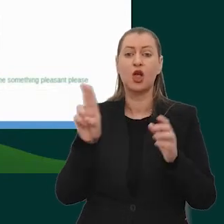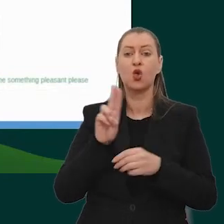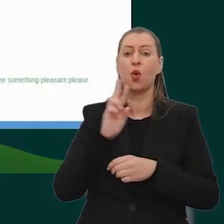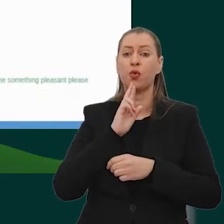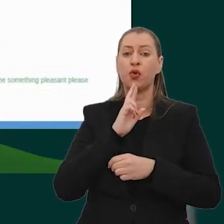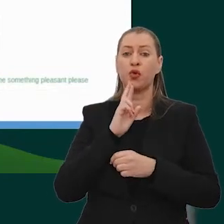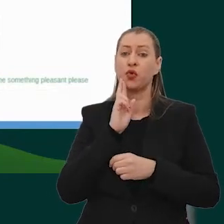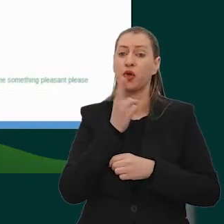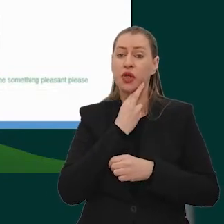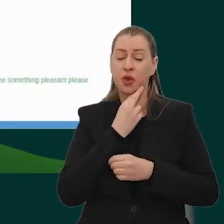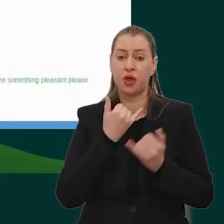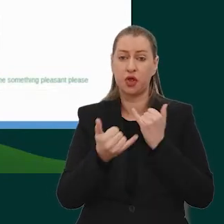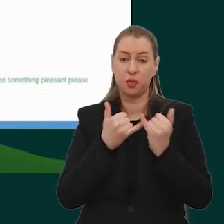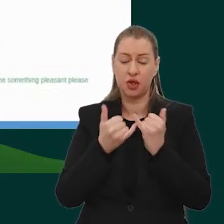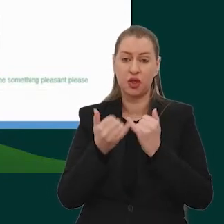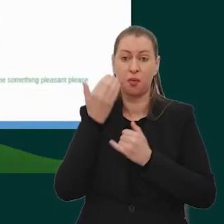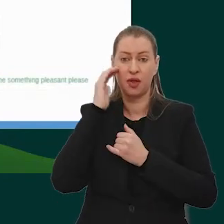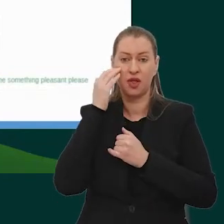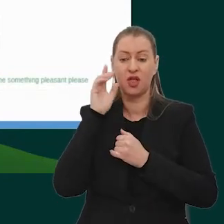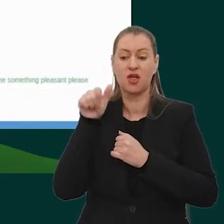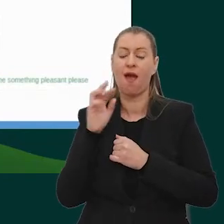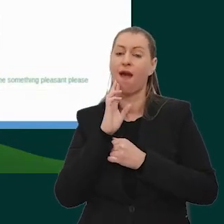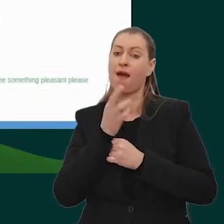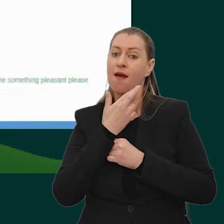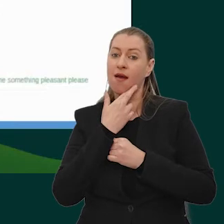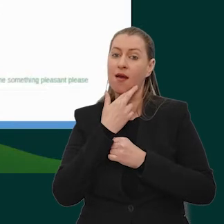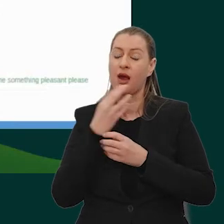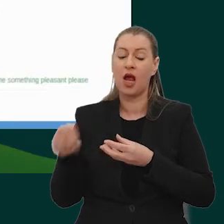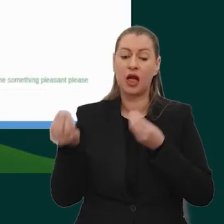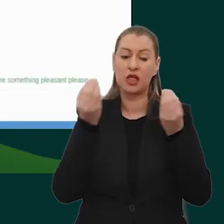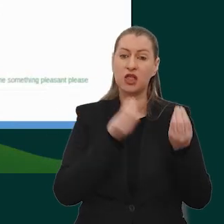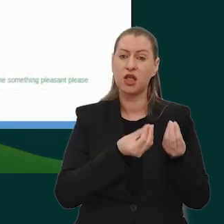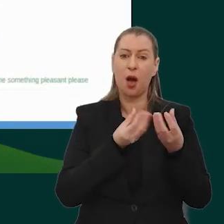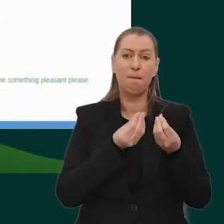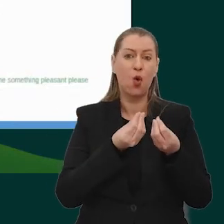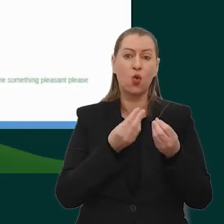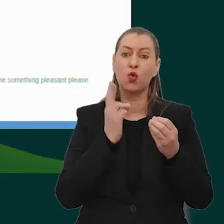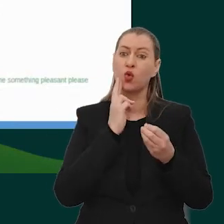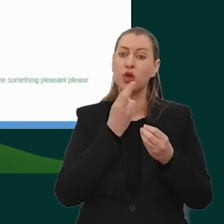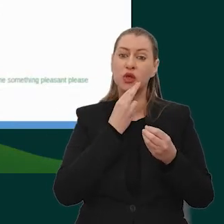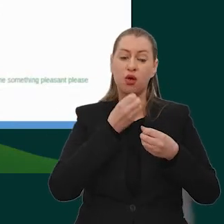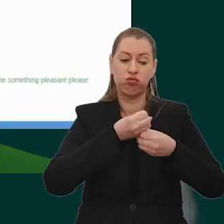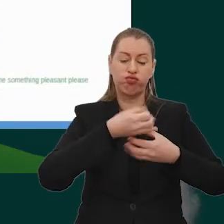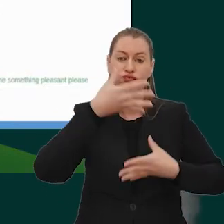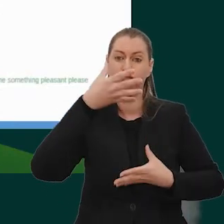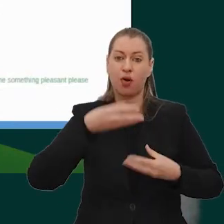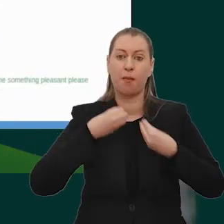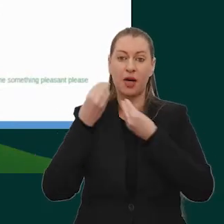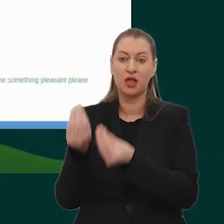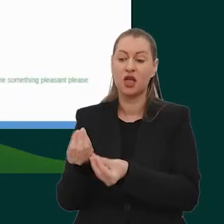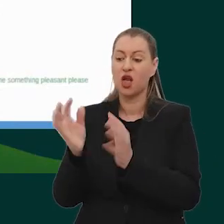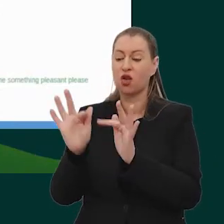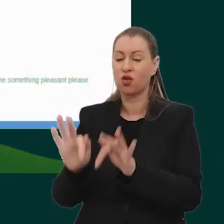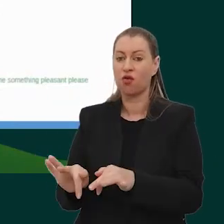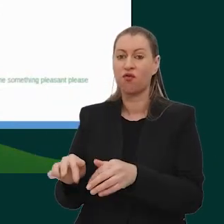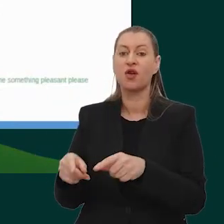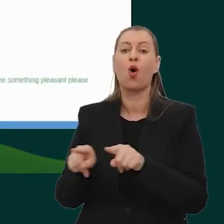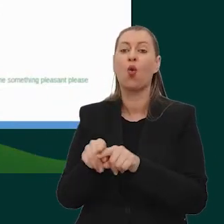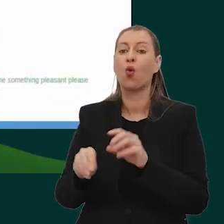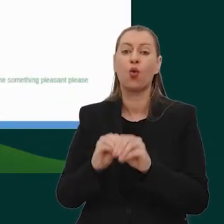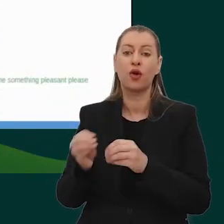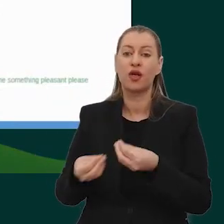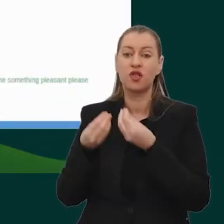por exemplo, entende que aquilo é um restaurante, ele traz uma infinidade de restaurantes, e daí lá no final, digamos que ele traz